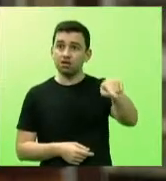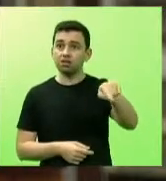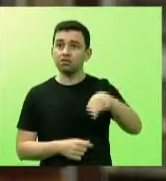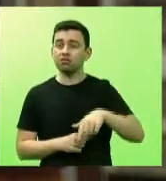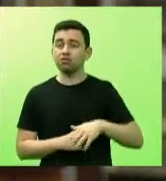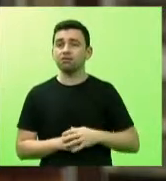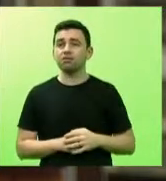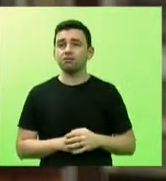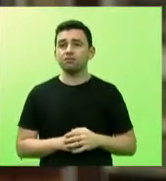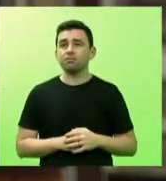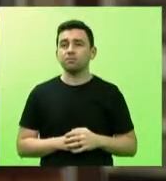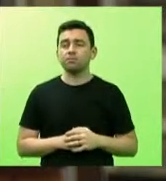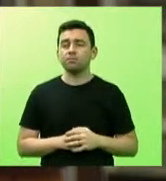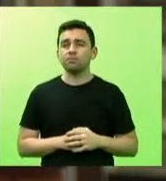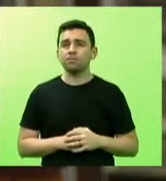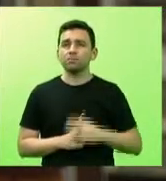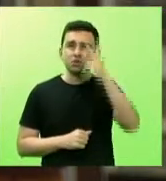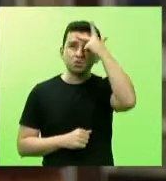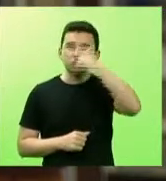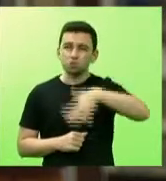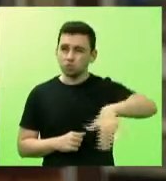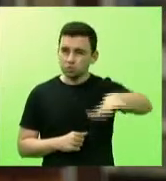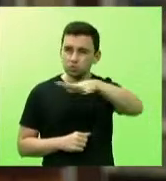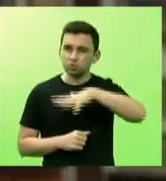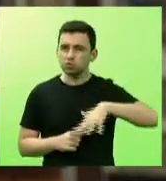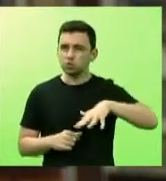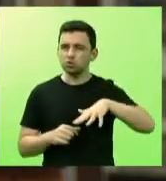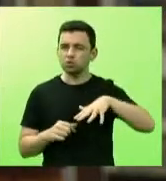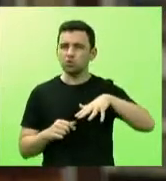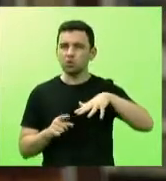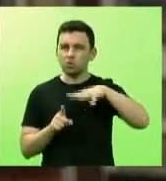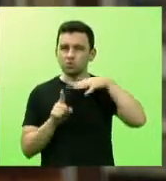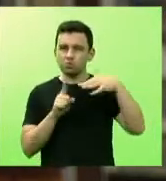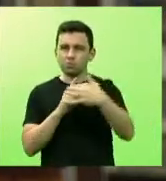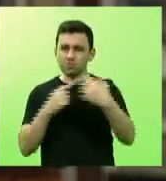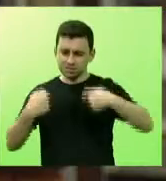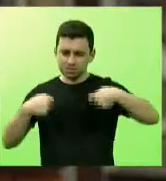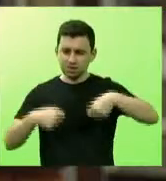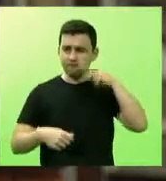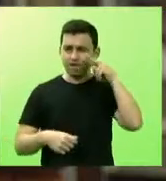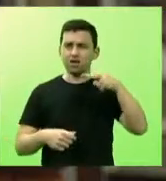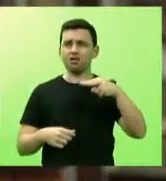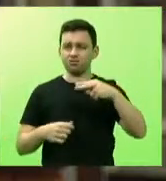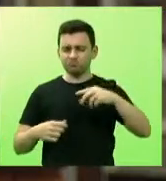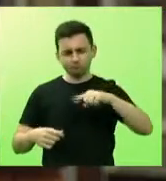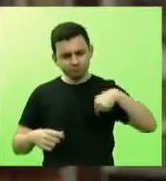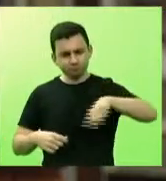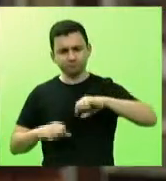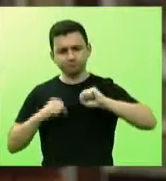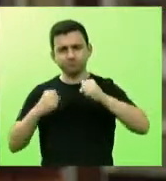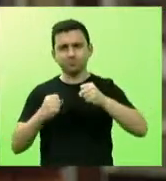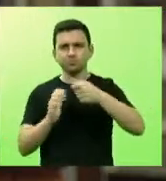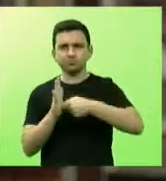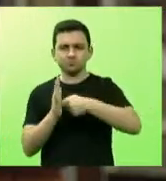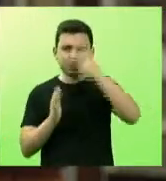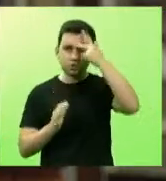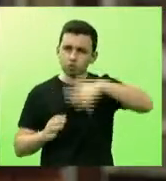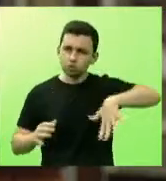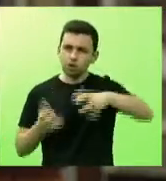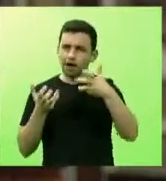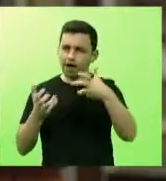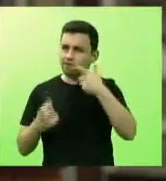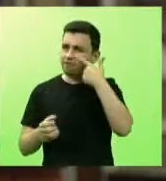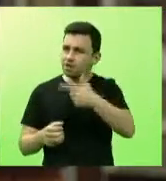um minuto. As pessoas que estão em sua volta têm que ver você lutando. As pessoas querem ver aqui